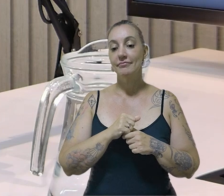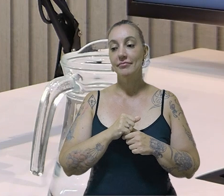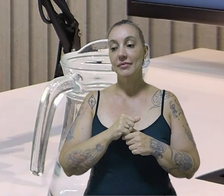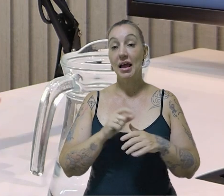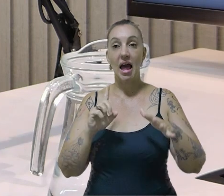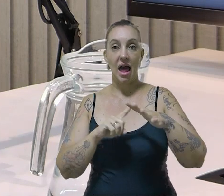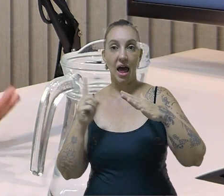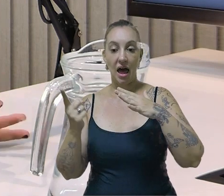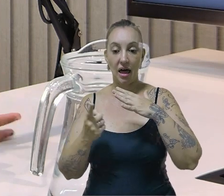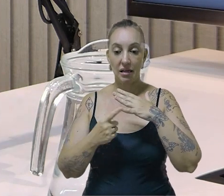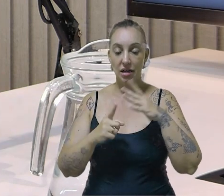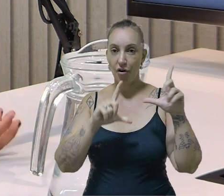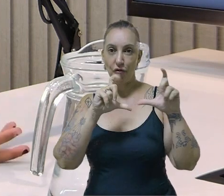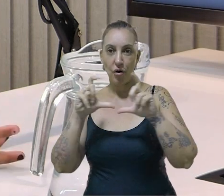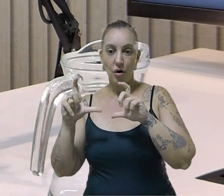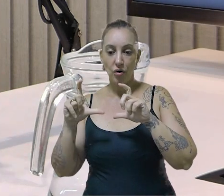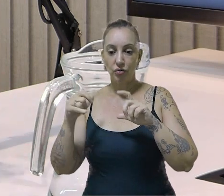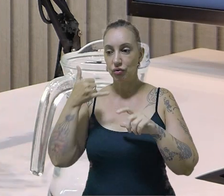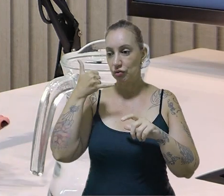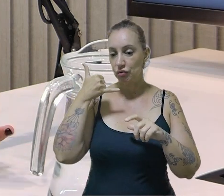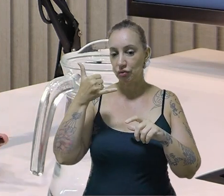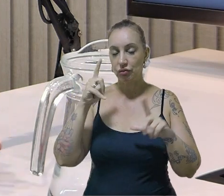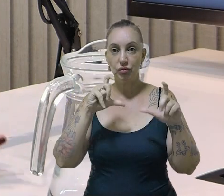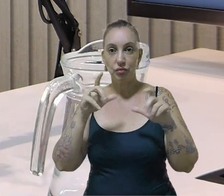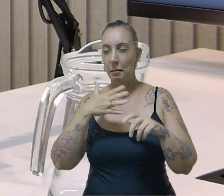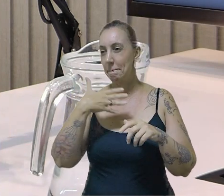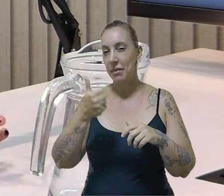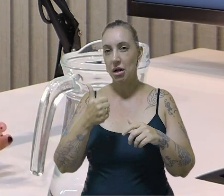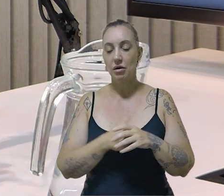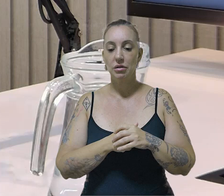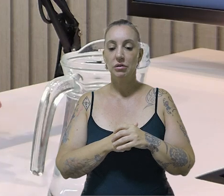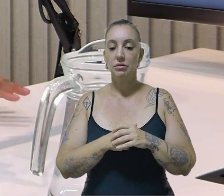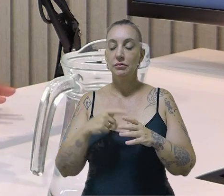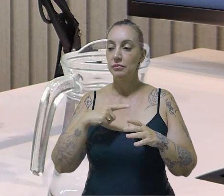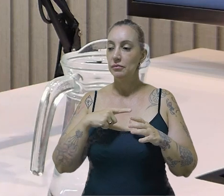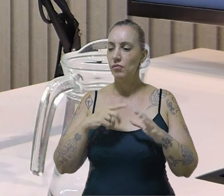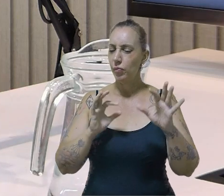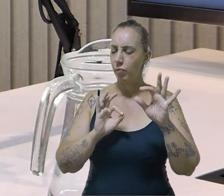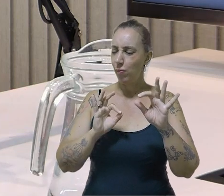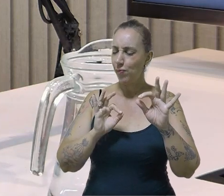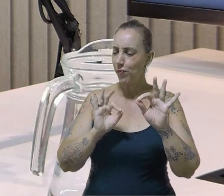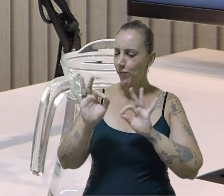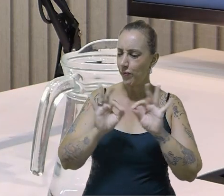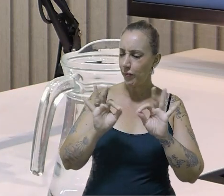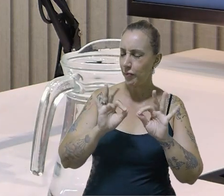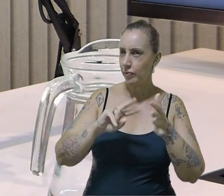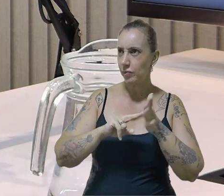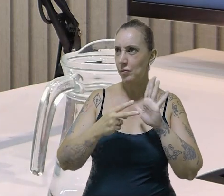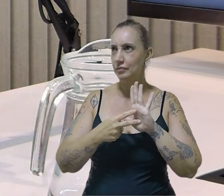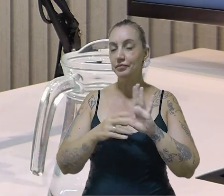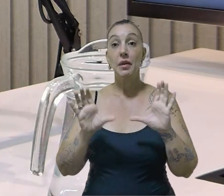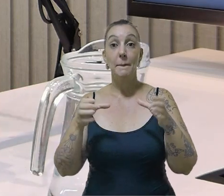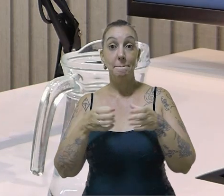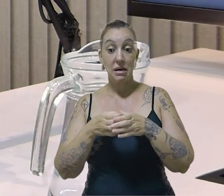das redes sociais das fotos né dos celulares que cada vez tiram fotos melhores tem dado uma mexida no na consideração das